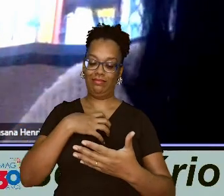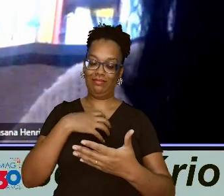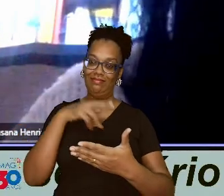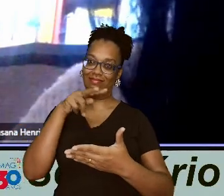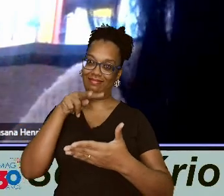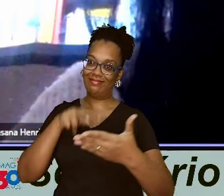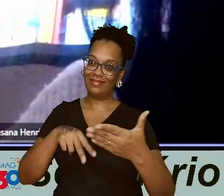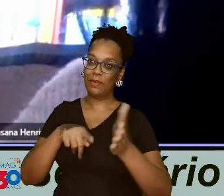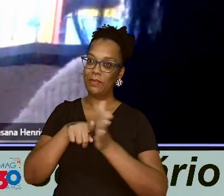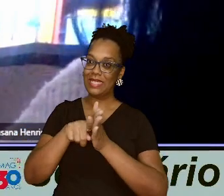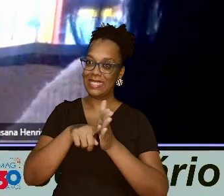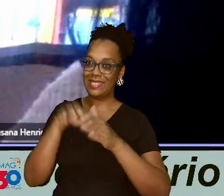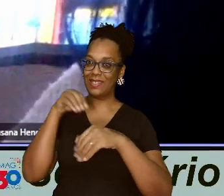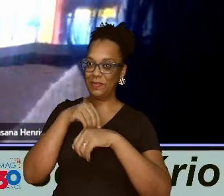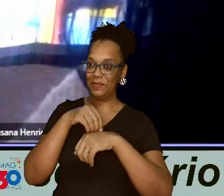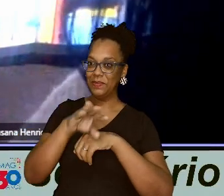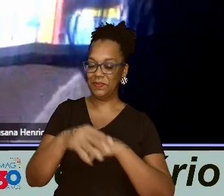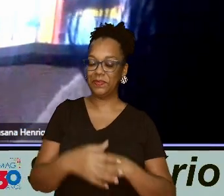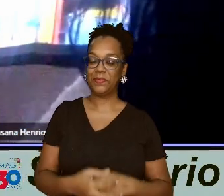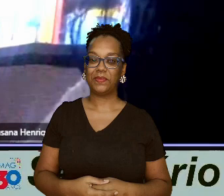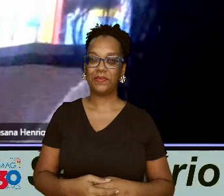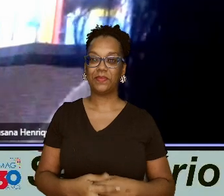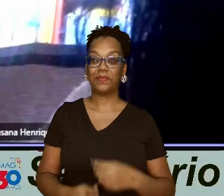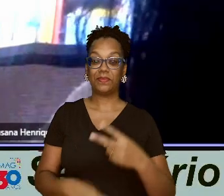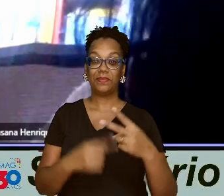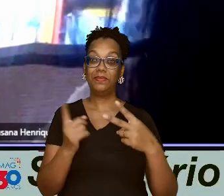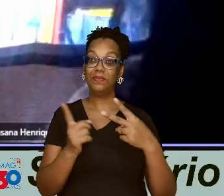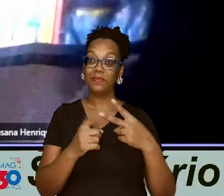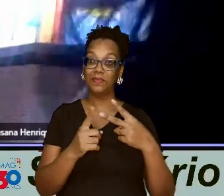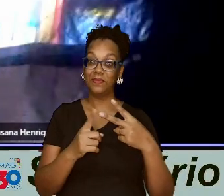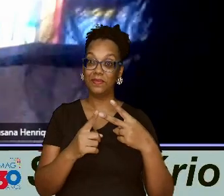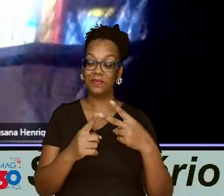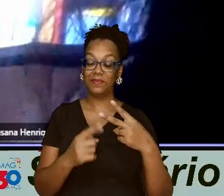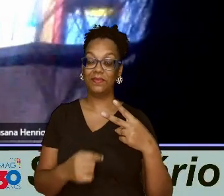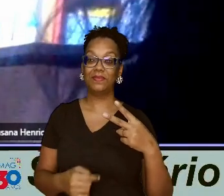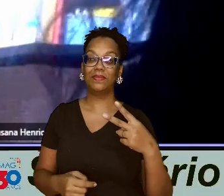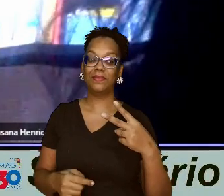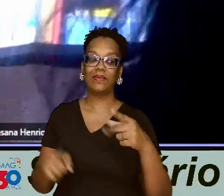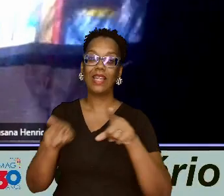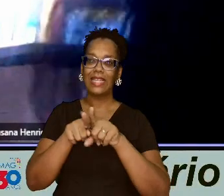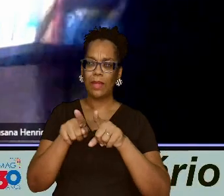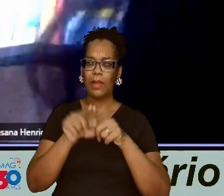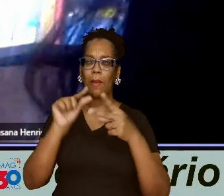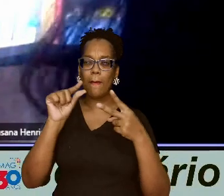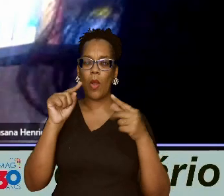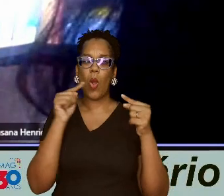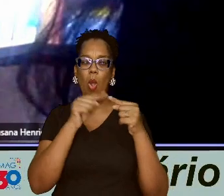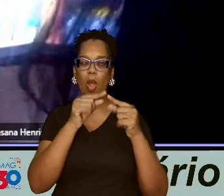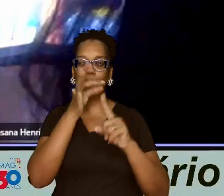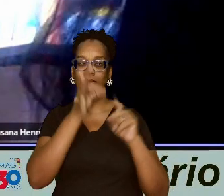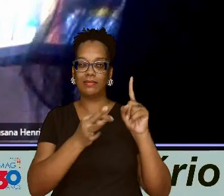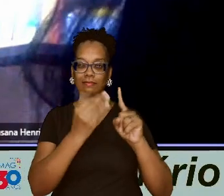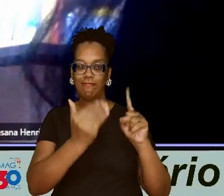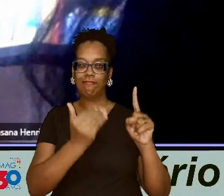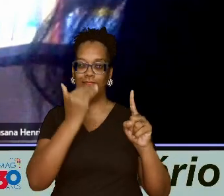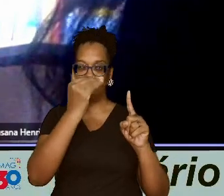gostaria de compartilhar, e a segunda, que também tem um pouco a ver com a fala da desembargadora,